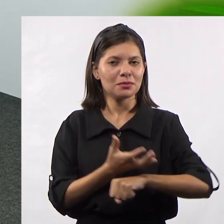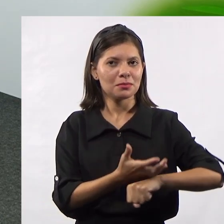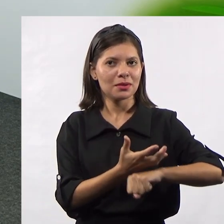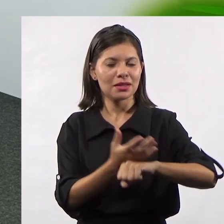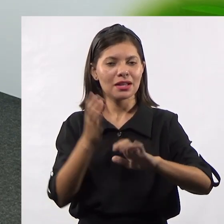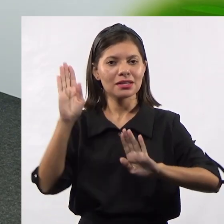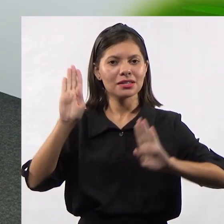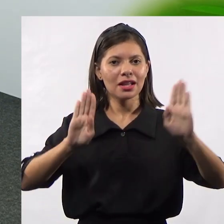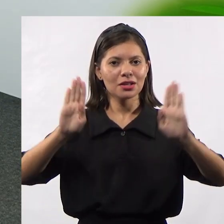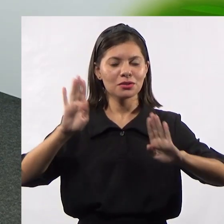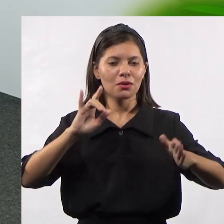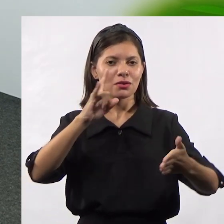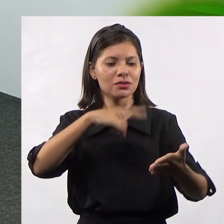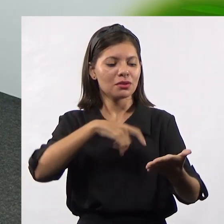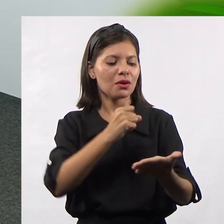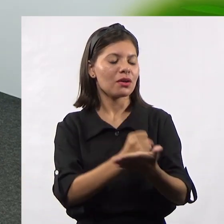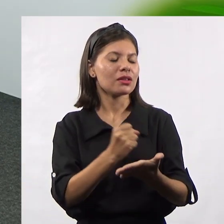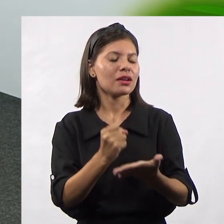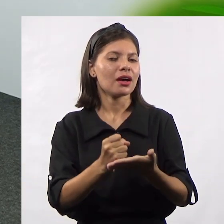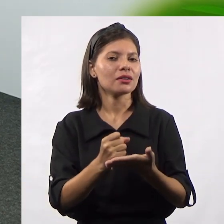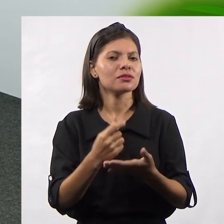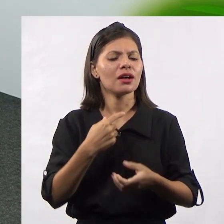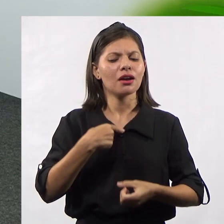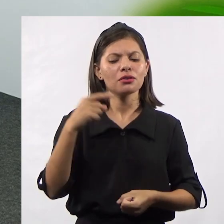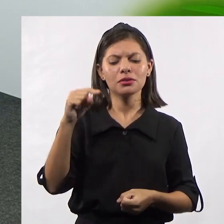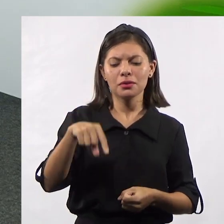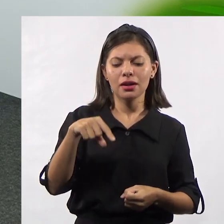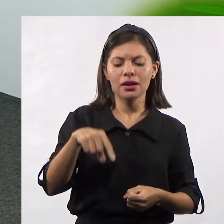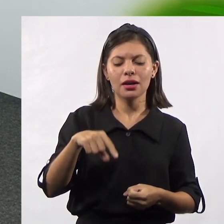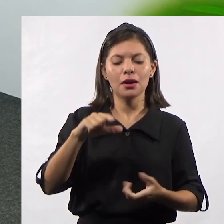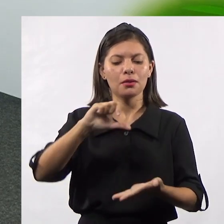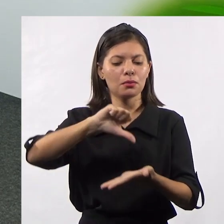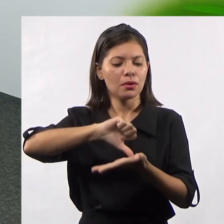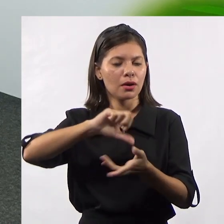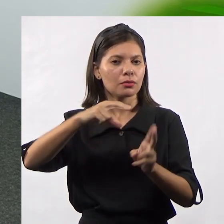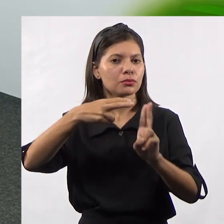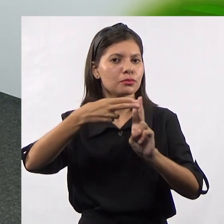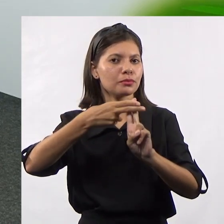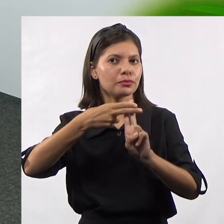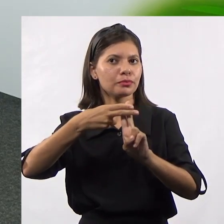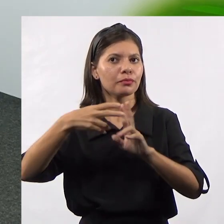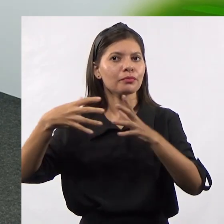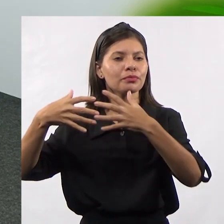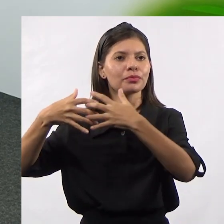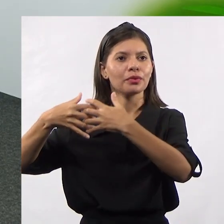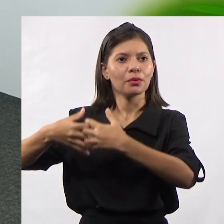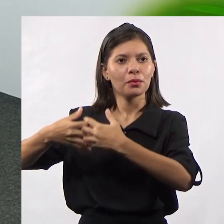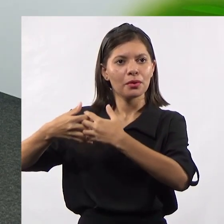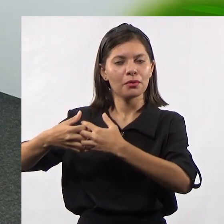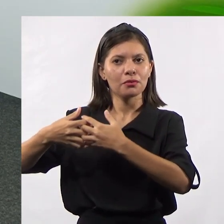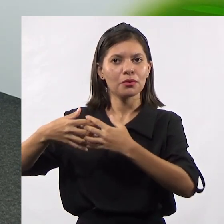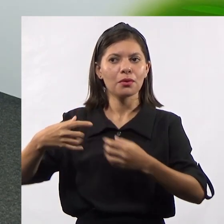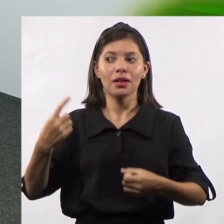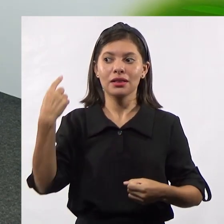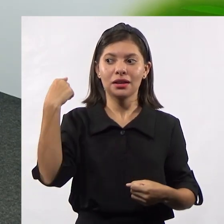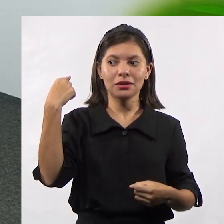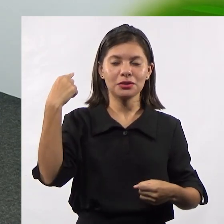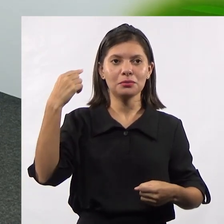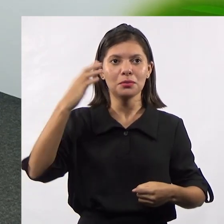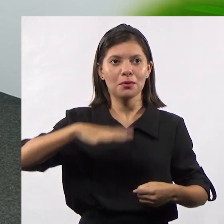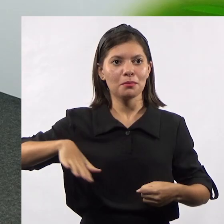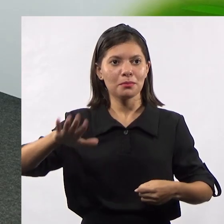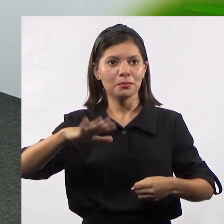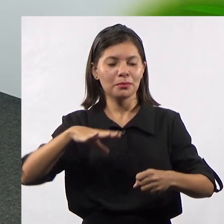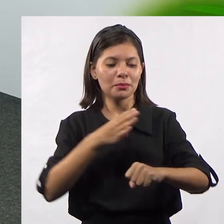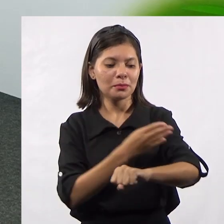Administrativos. Eu estou aqui no campus Porto Velho, Zona Norte, e atrás de mim tem uma parede branca escrito